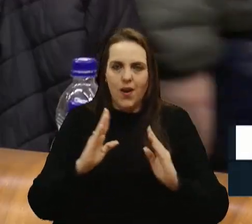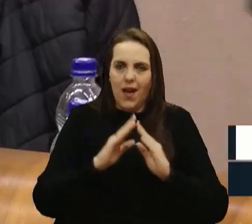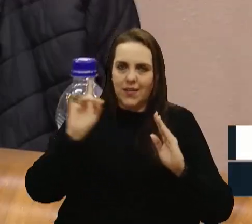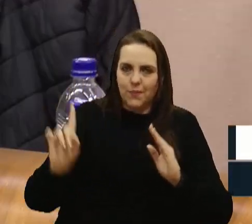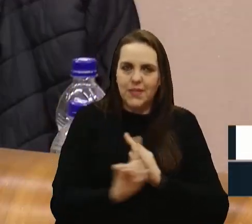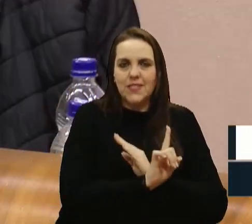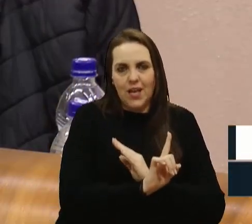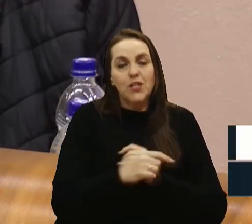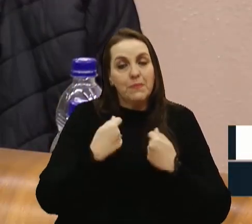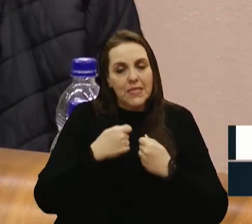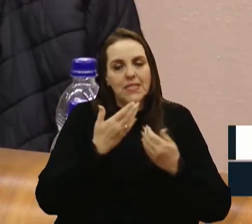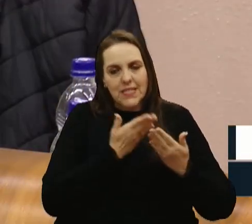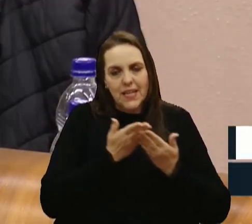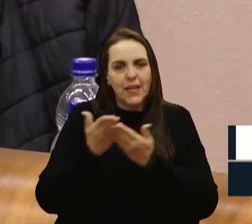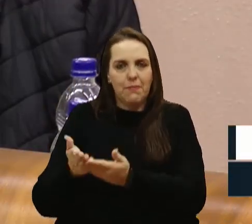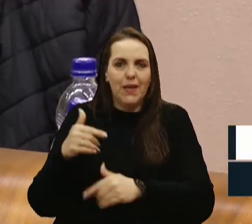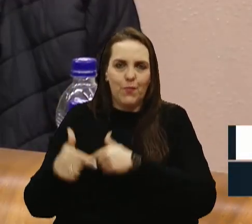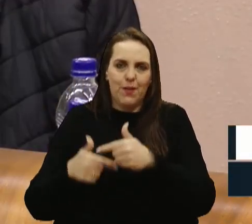o que a gente faz.